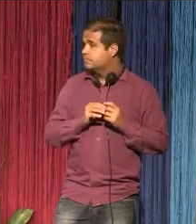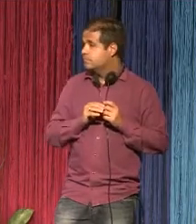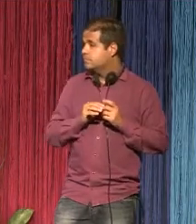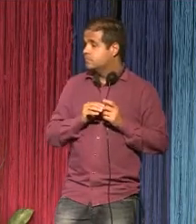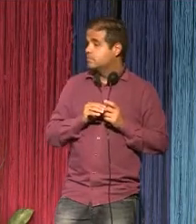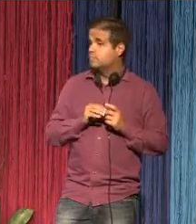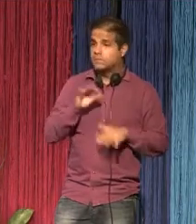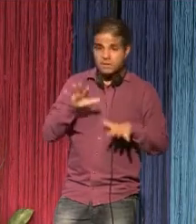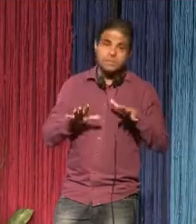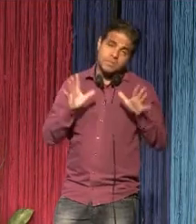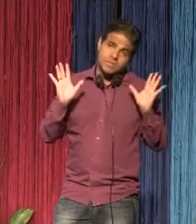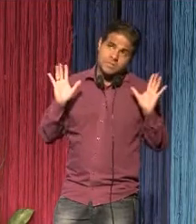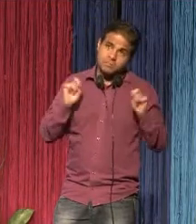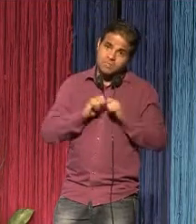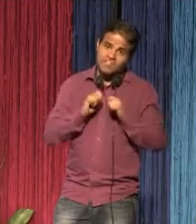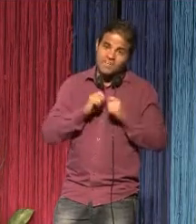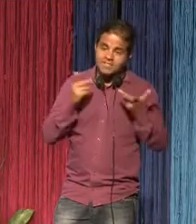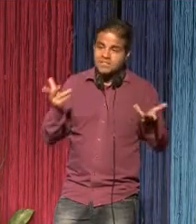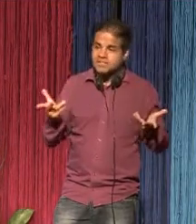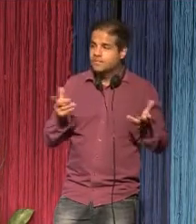de repente, eu faria,